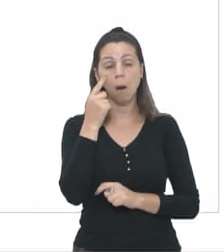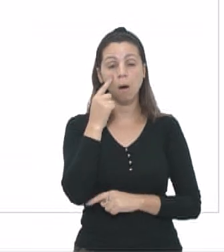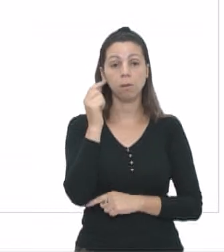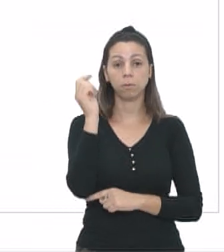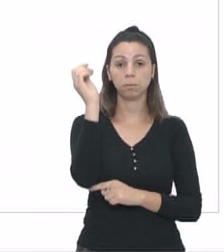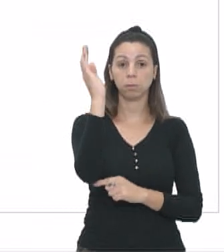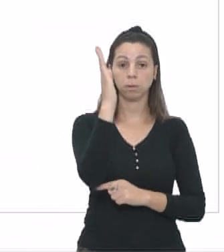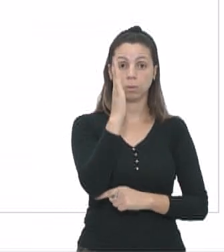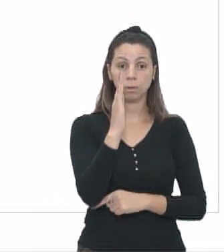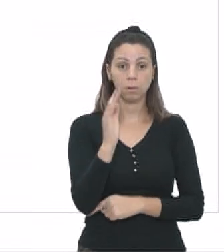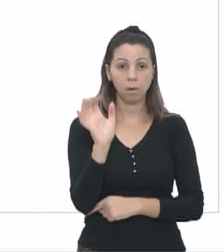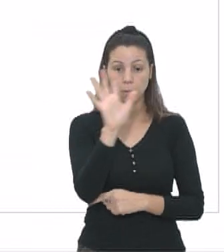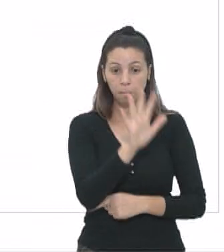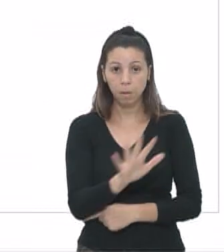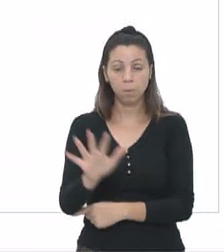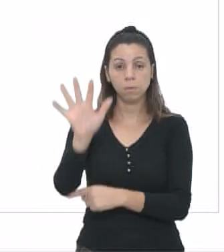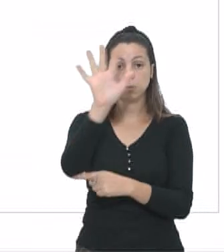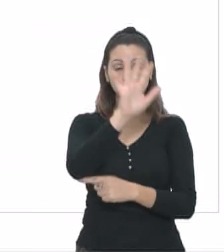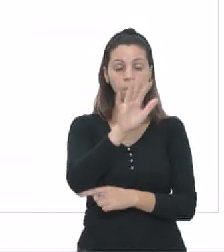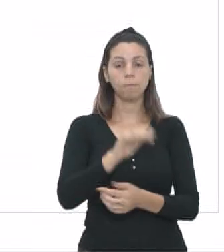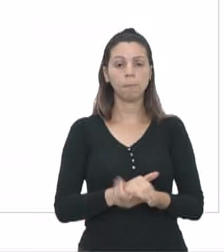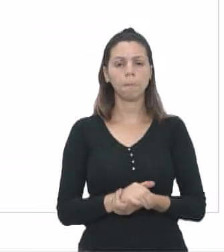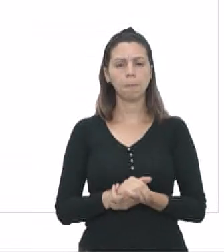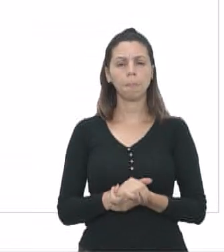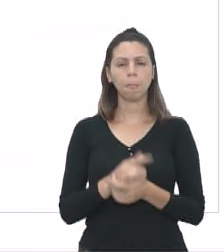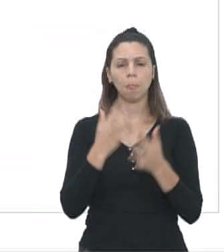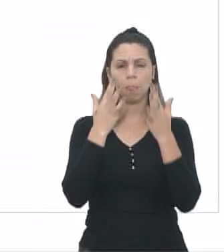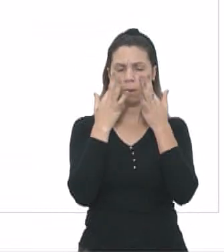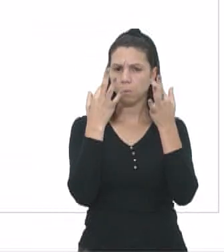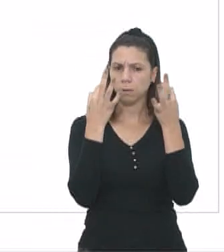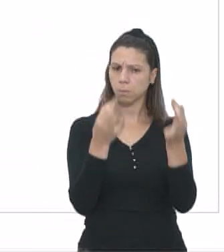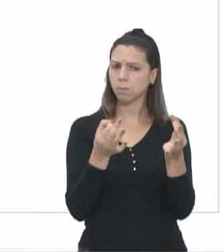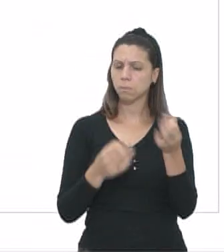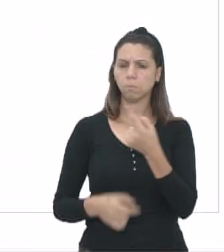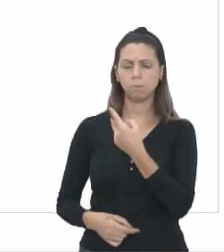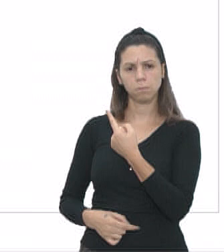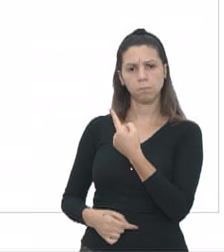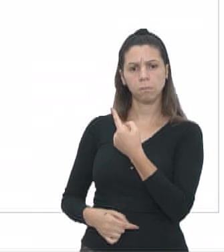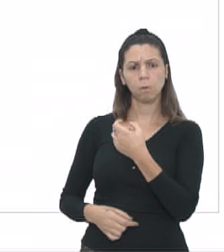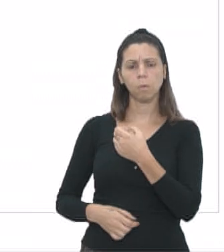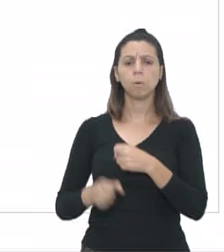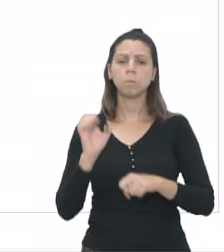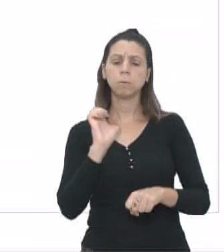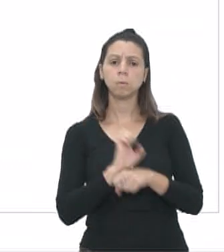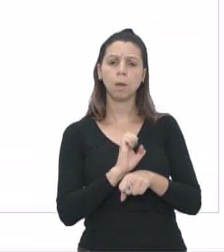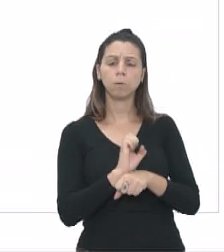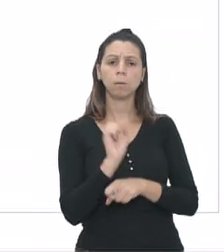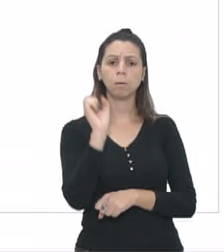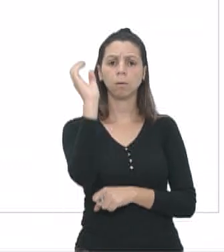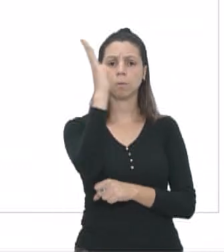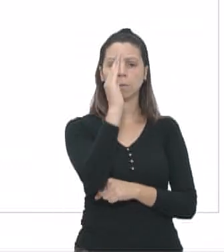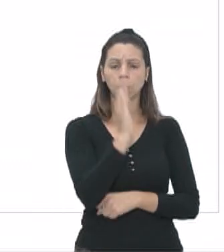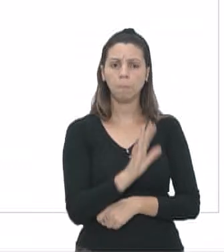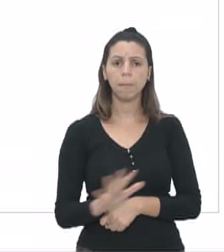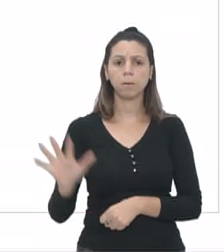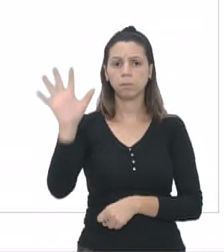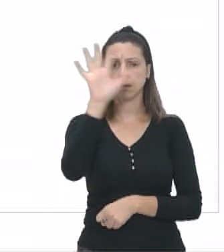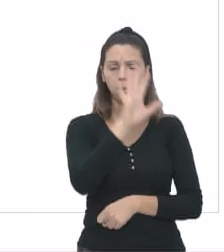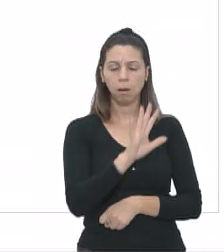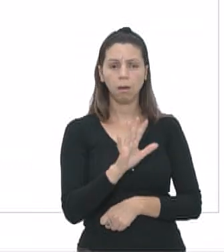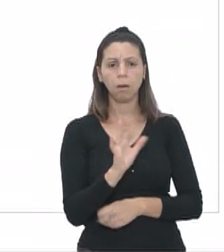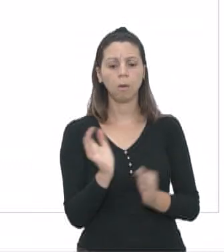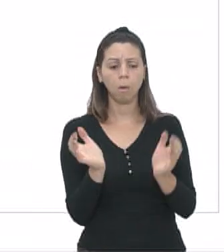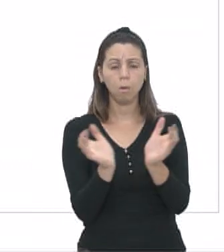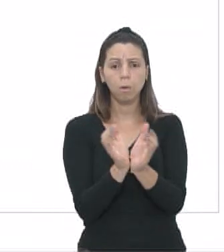seguir. Olhando para ele com bastante atenção, você está vendo ali os estados brasileiros que estão com um conjunto de cores. Para